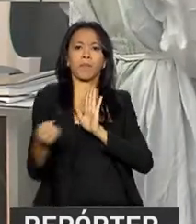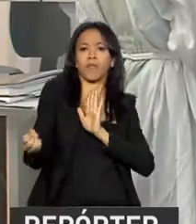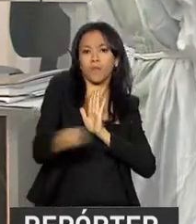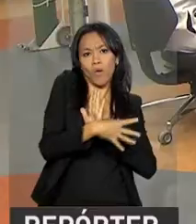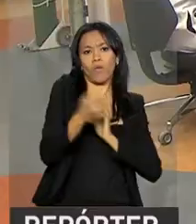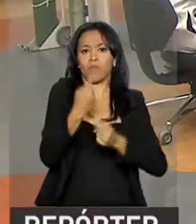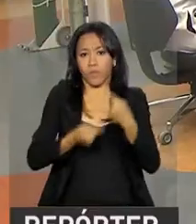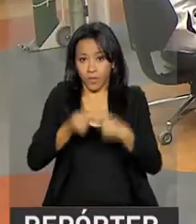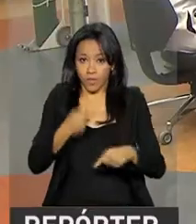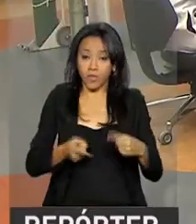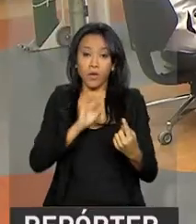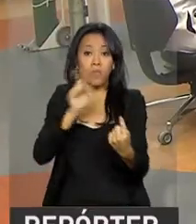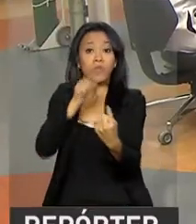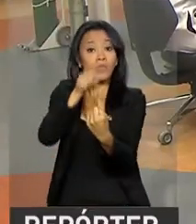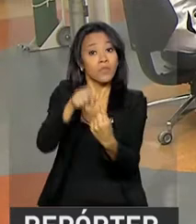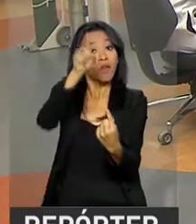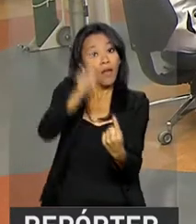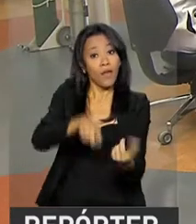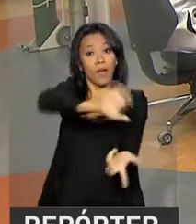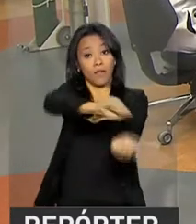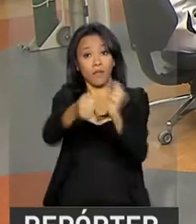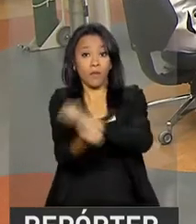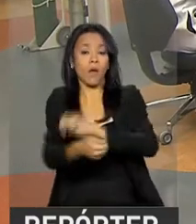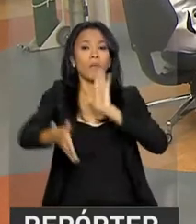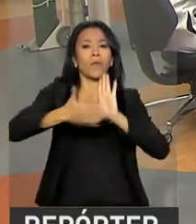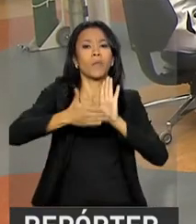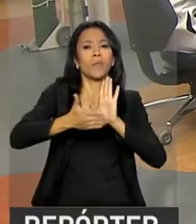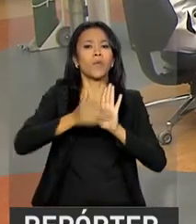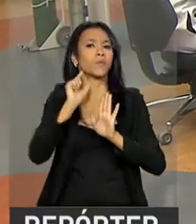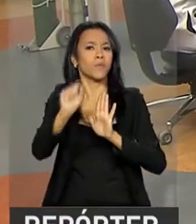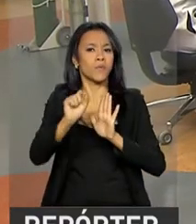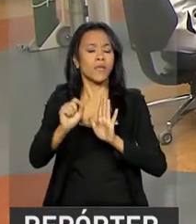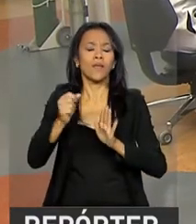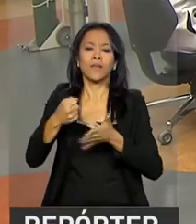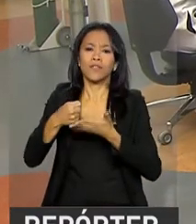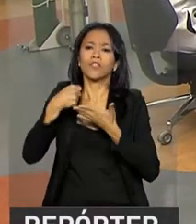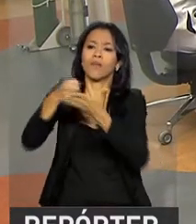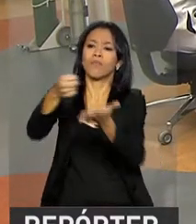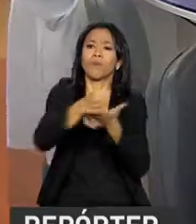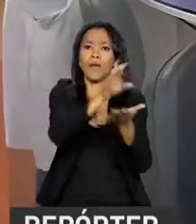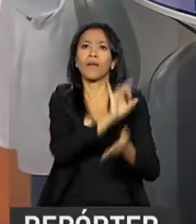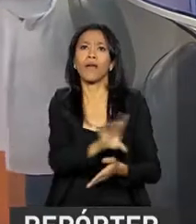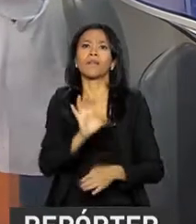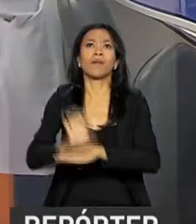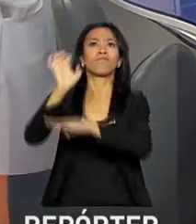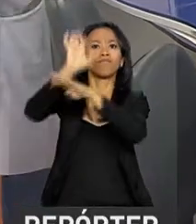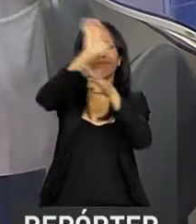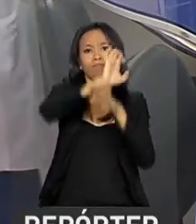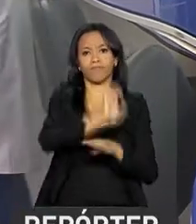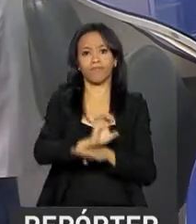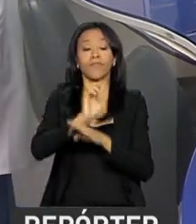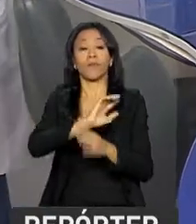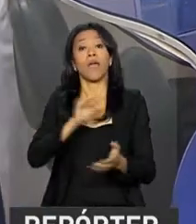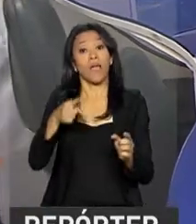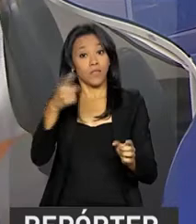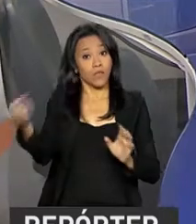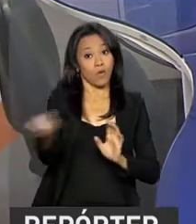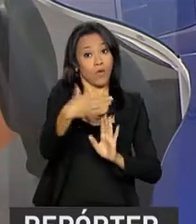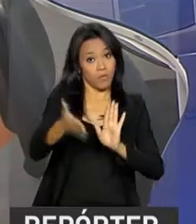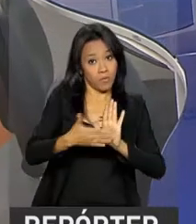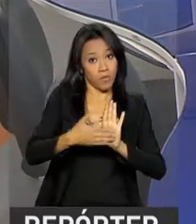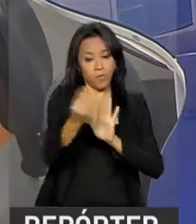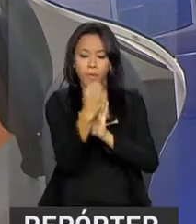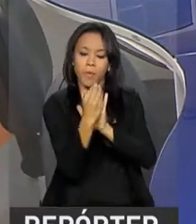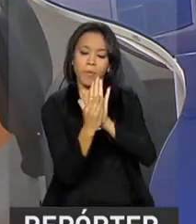política o objetivo é adequar a proposta necessidade de serviços de cada região a nova medida vai facilitar também